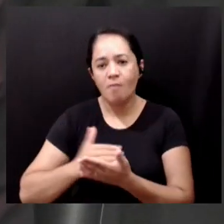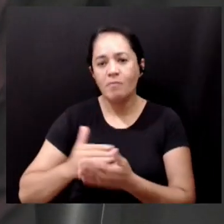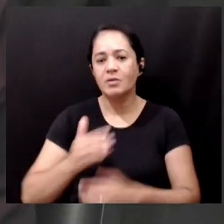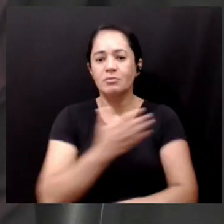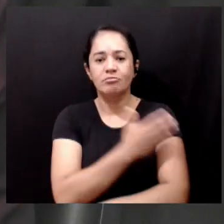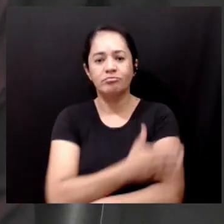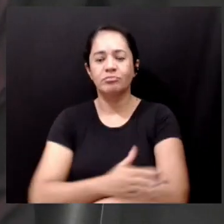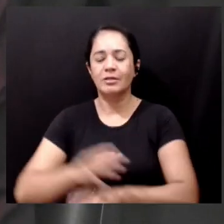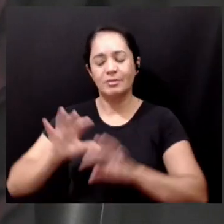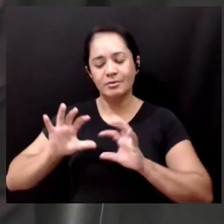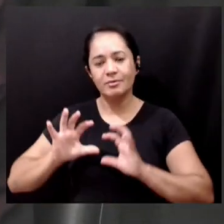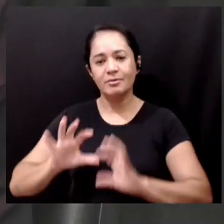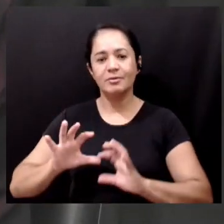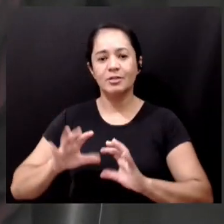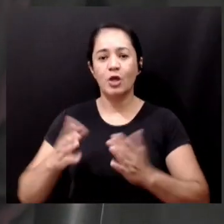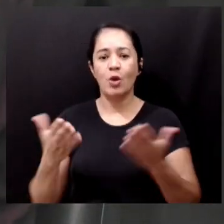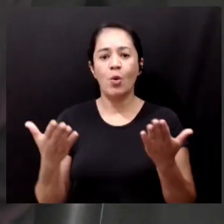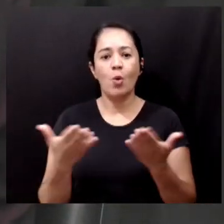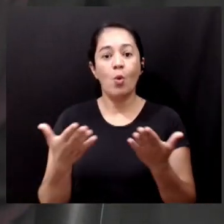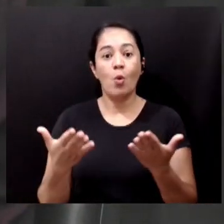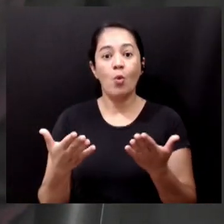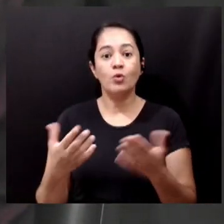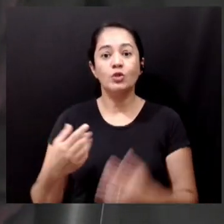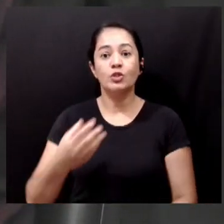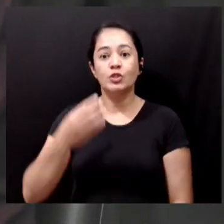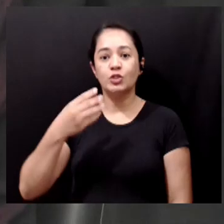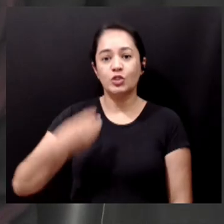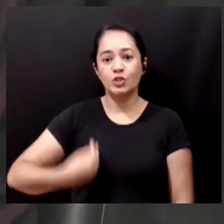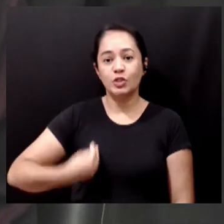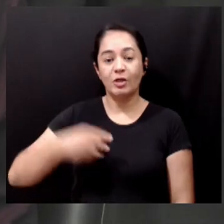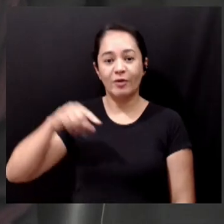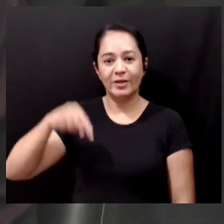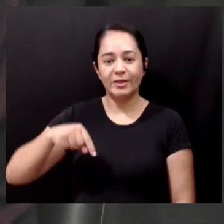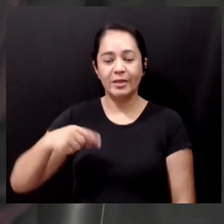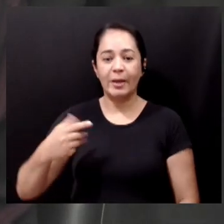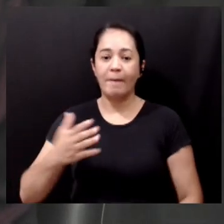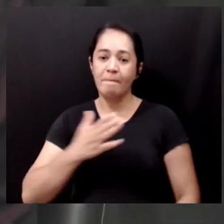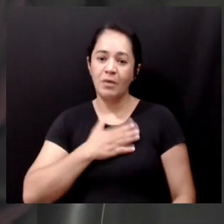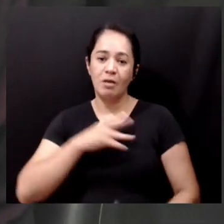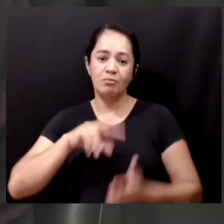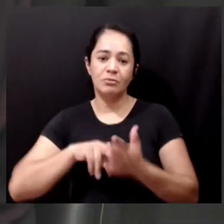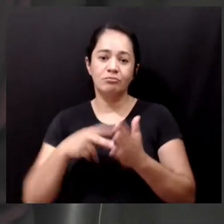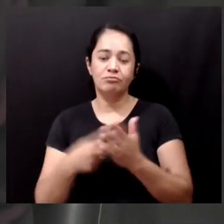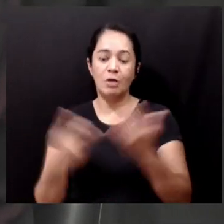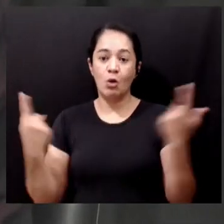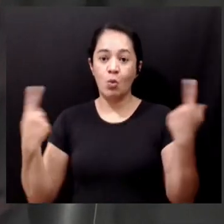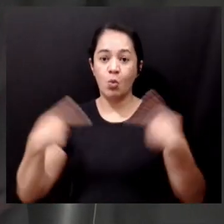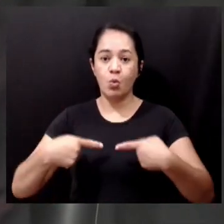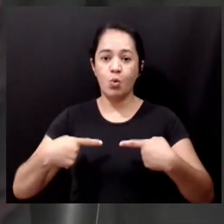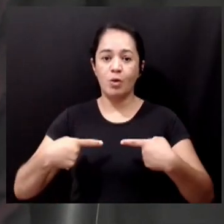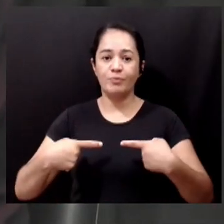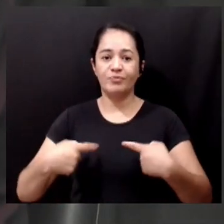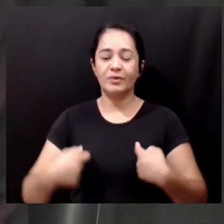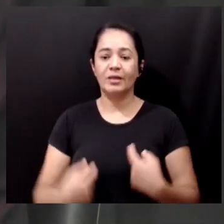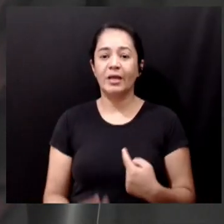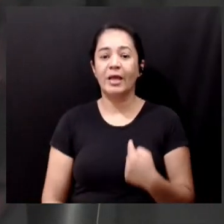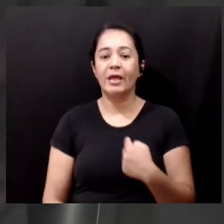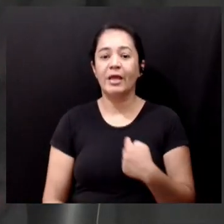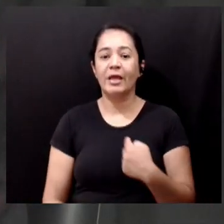hoje estar aqui é um desafio muito grande para mim. Eu sou uma pessoa que eu exerço uma empatia muito fácil pelas